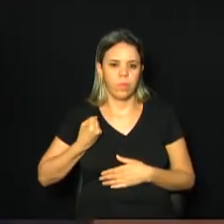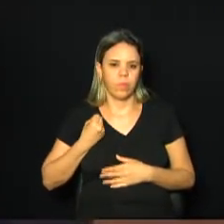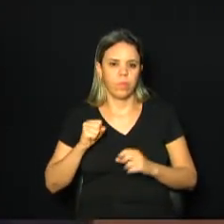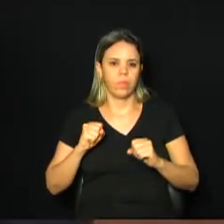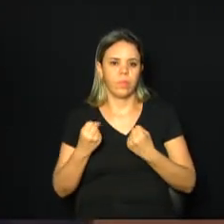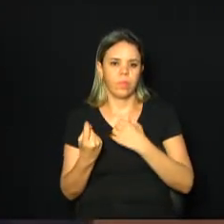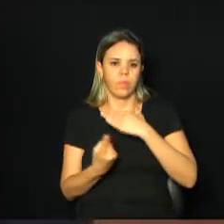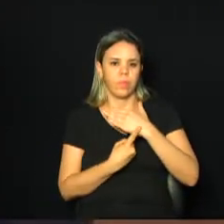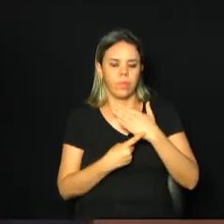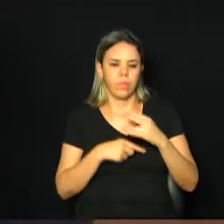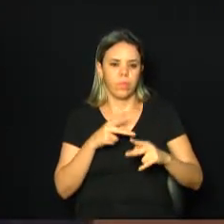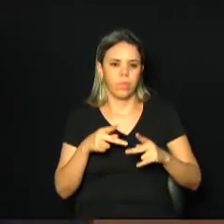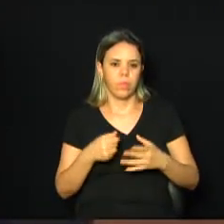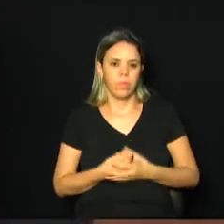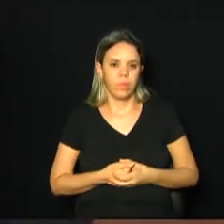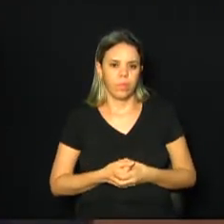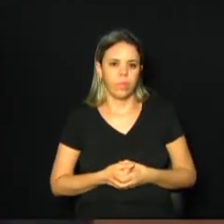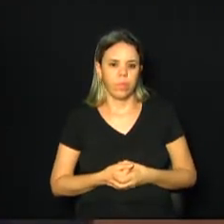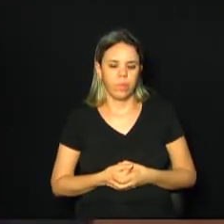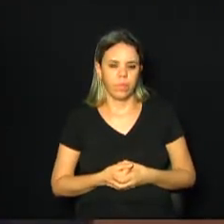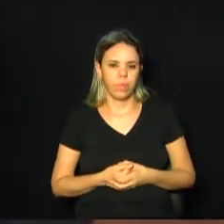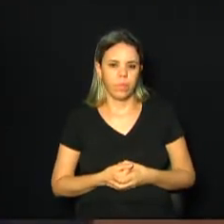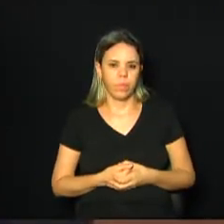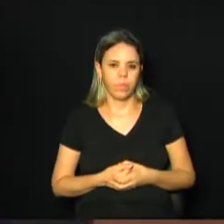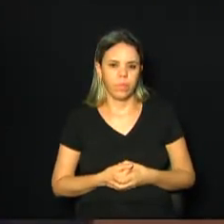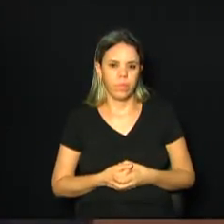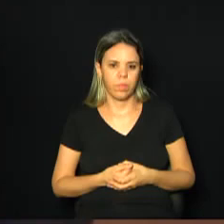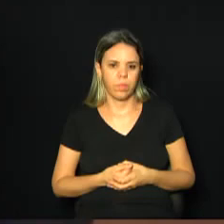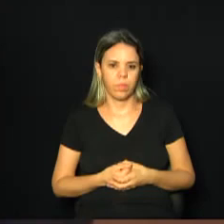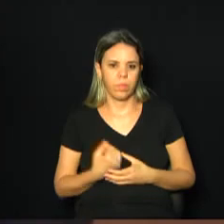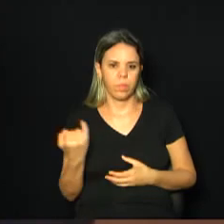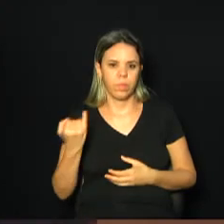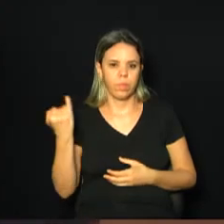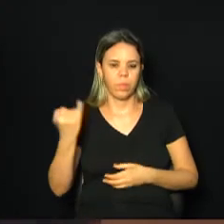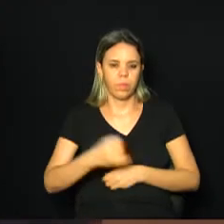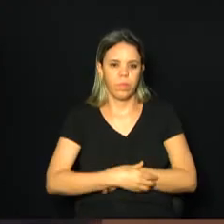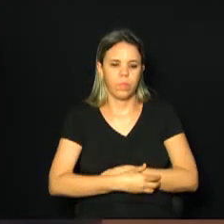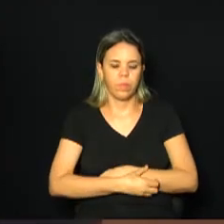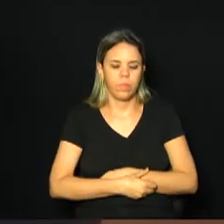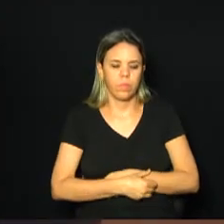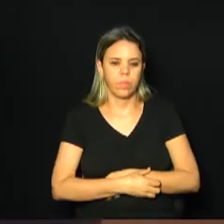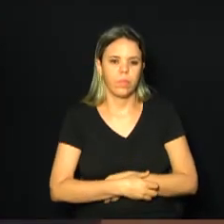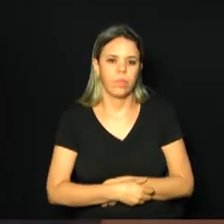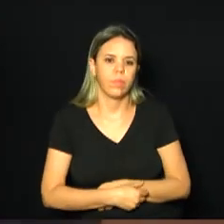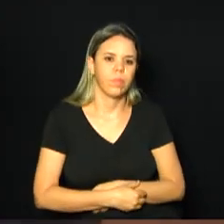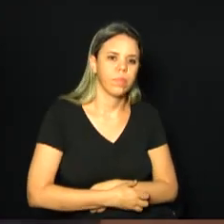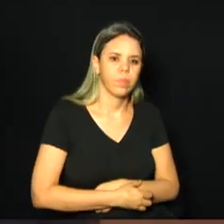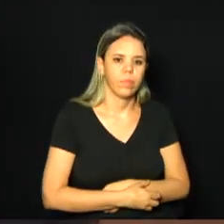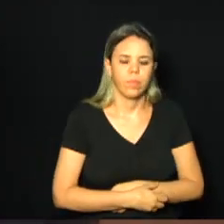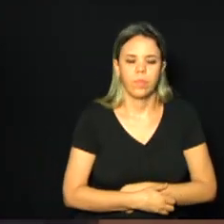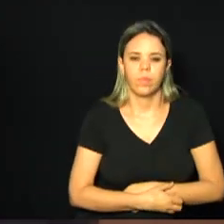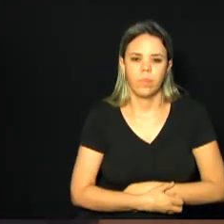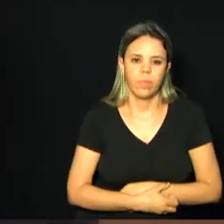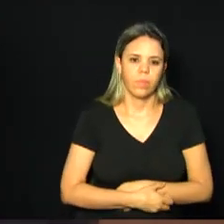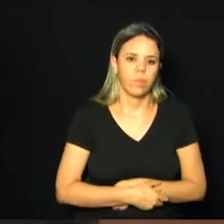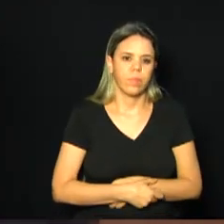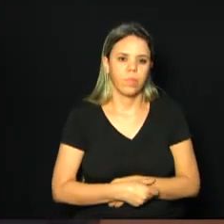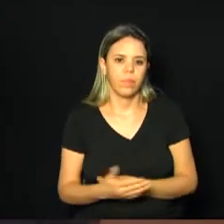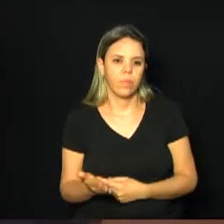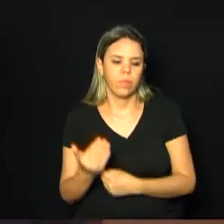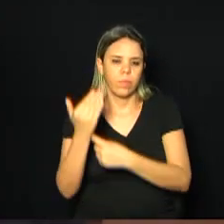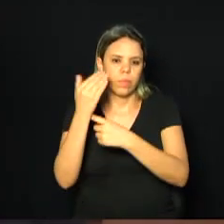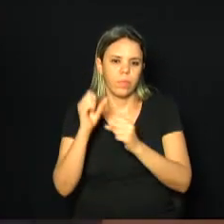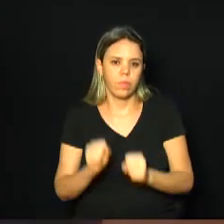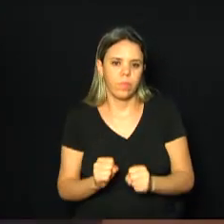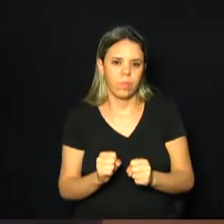do Consumidor. Tá? Tamanha a sua importância. E, do ponto de vista de tecnologia, pode